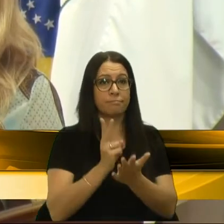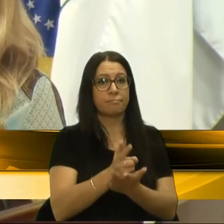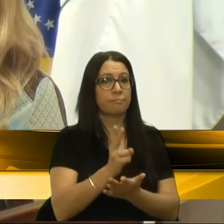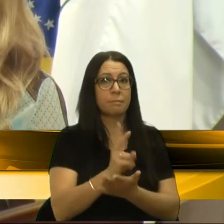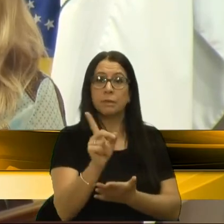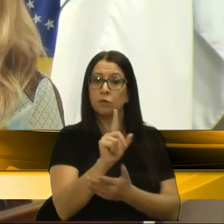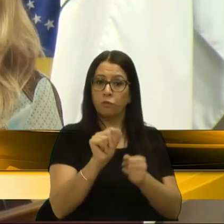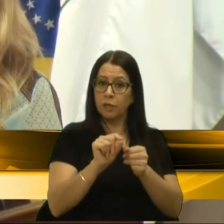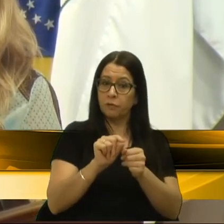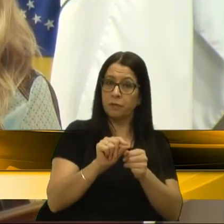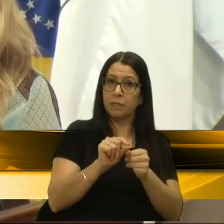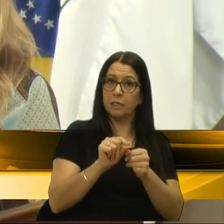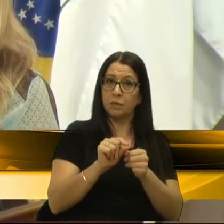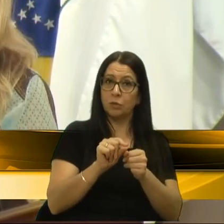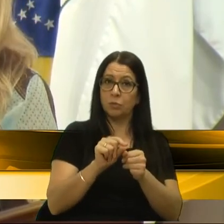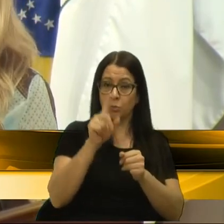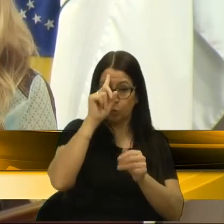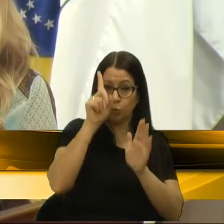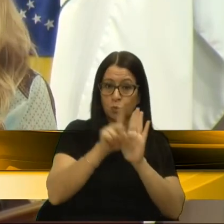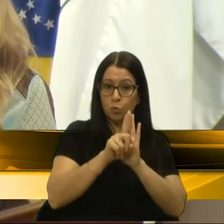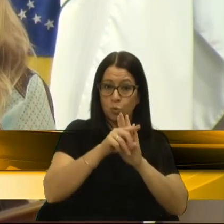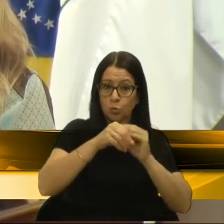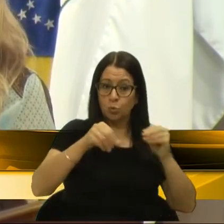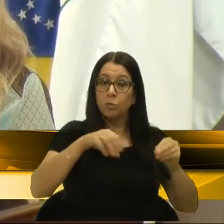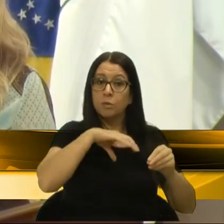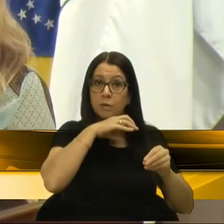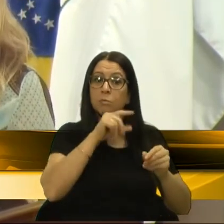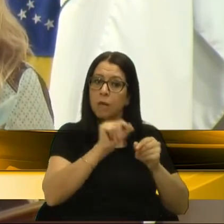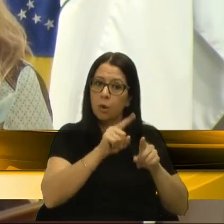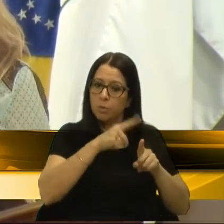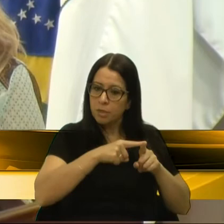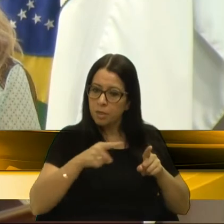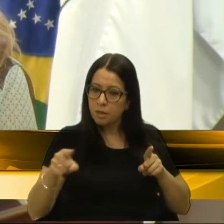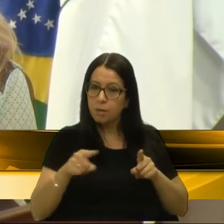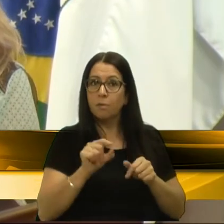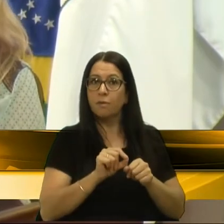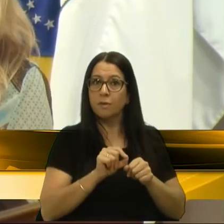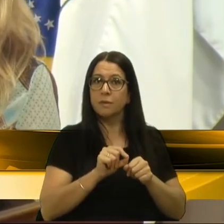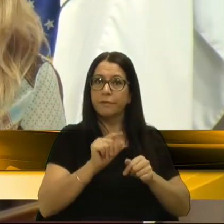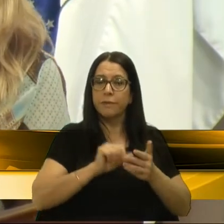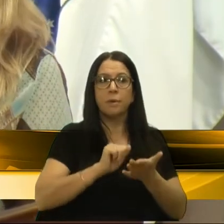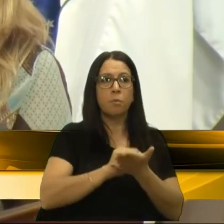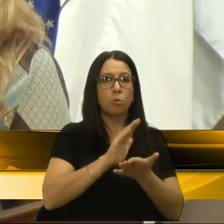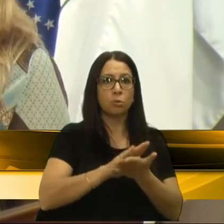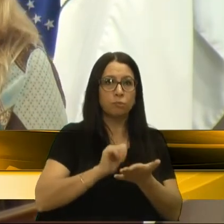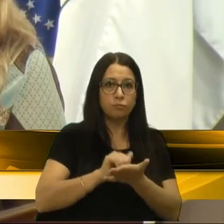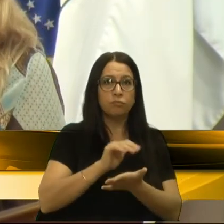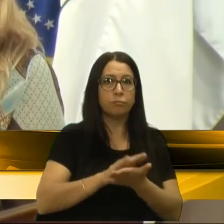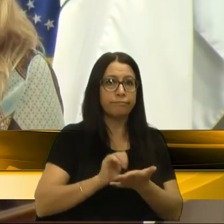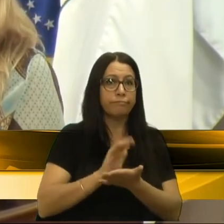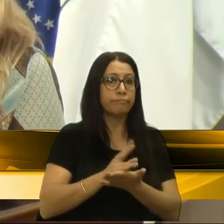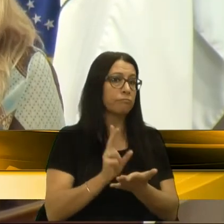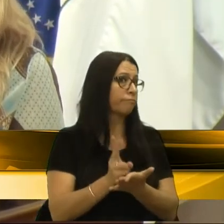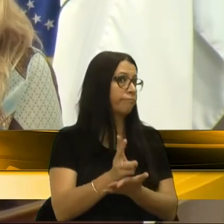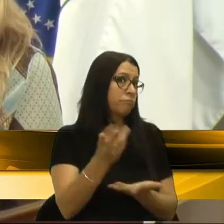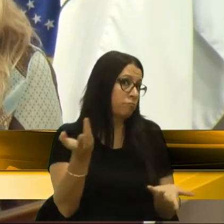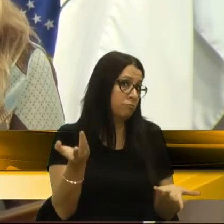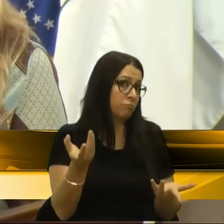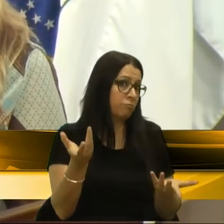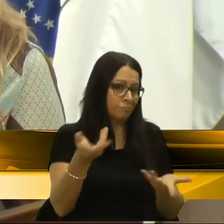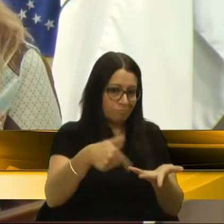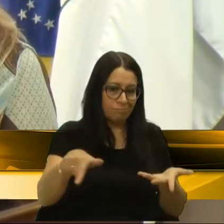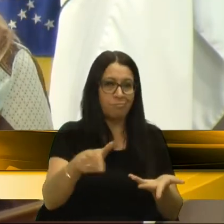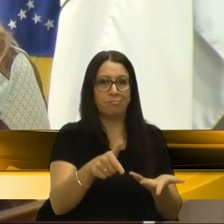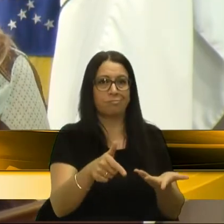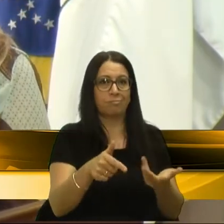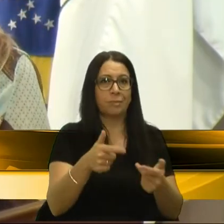Não foi feito pelo proprietário, ele tem o tempo para fazer. E se a gente ficar aplicando multa sobre multa, continua o buraco, né? E o